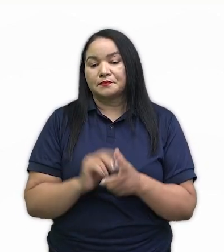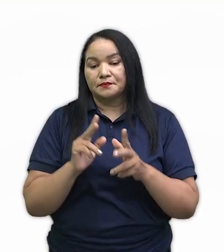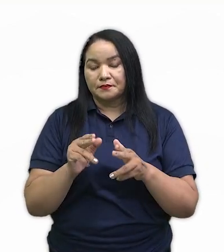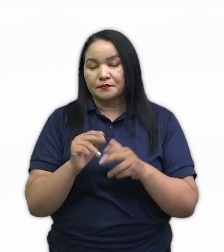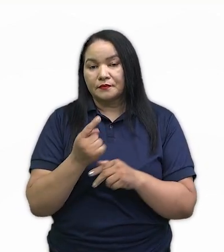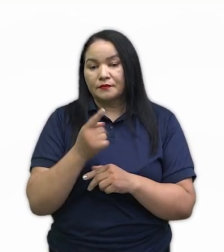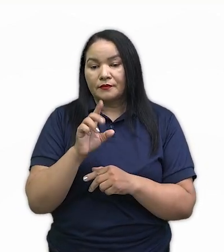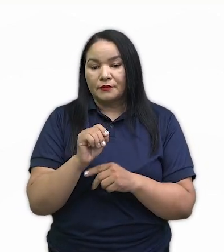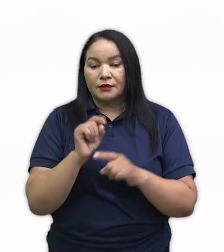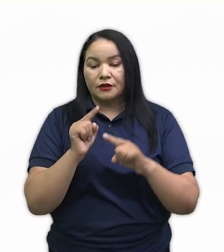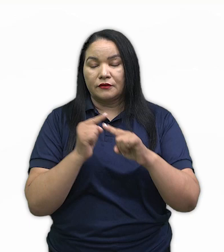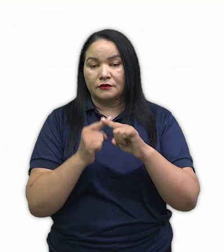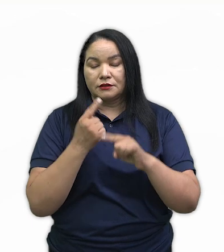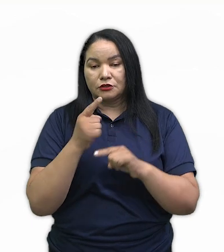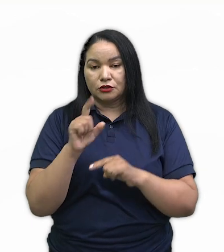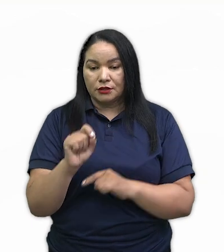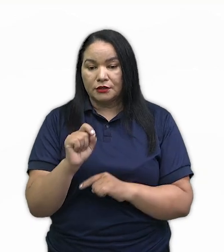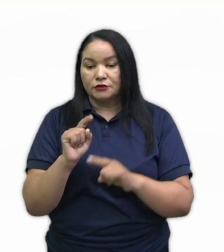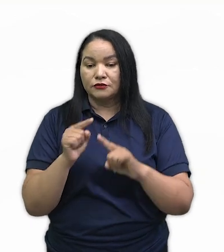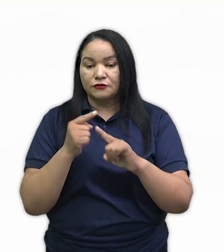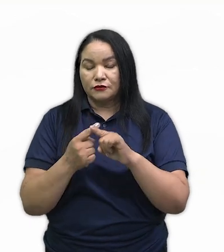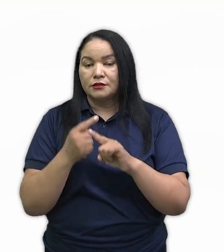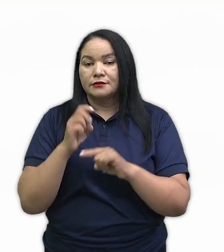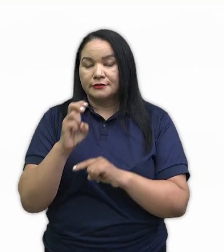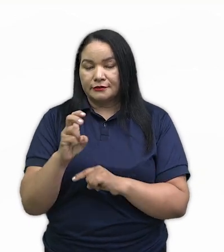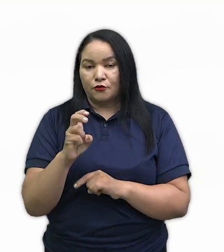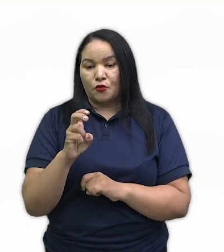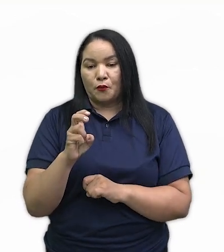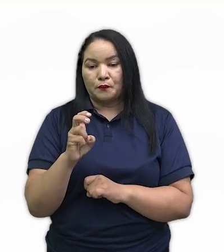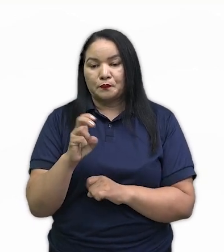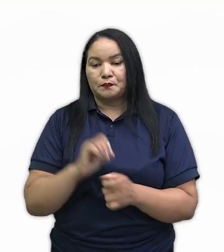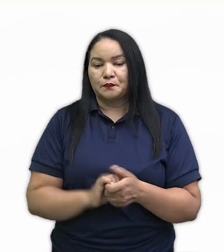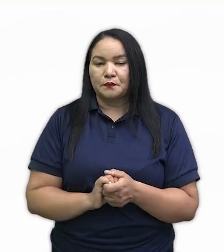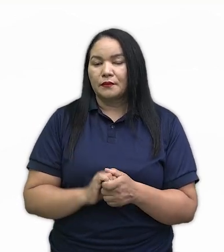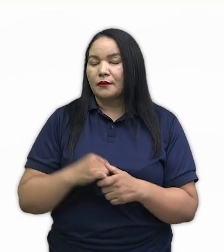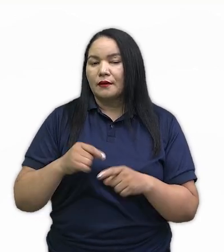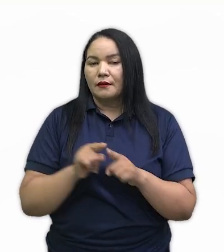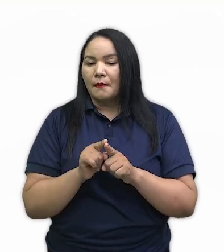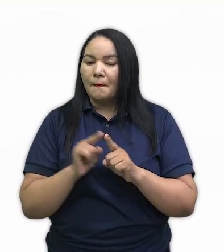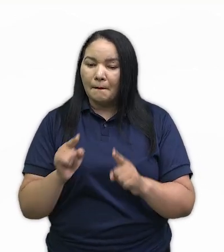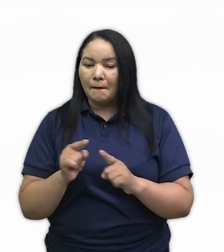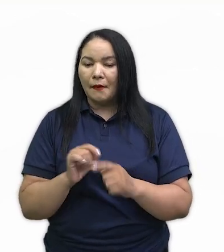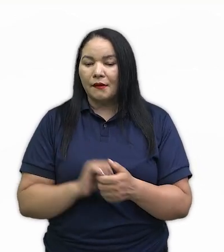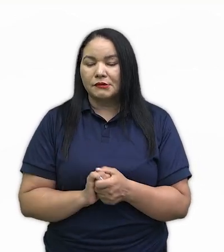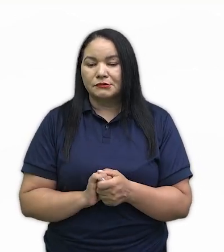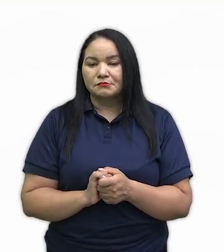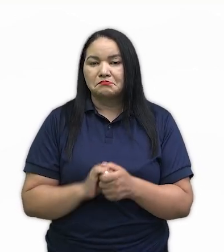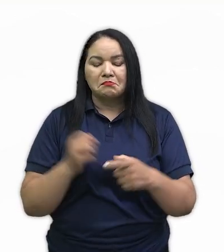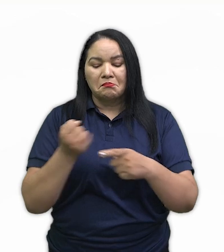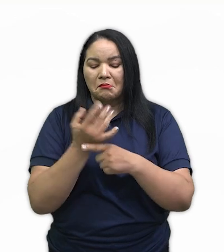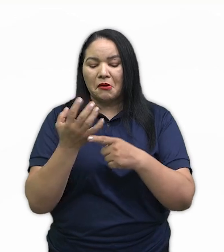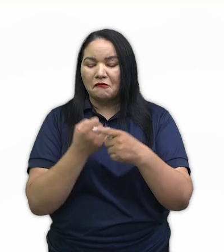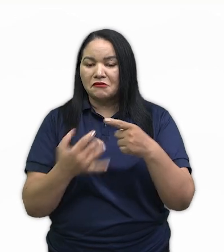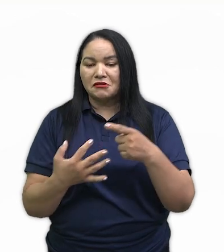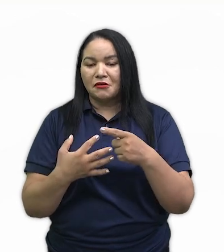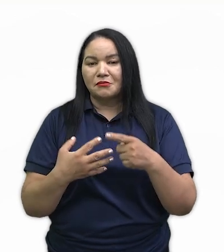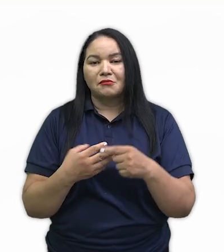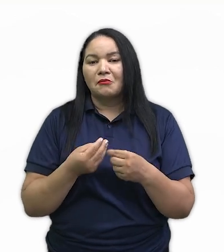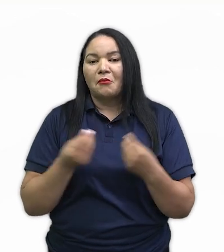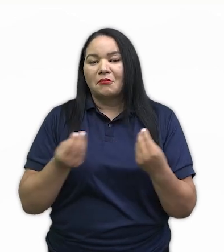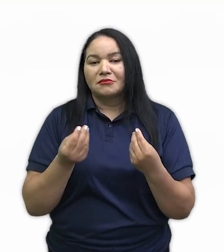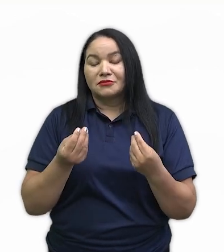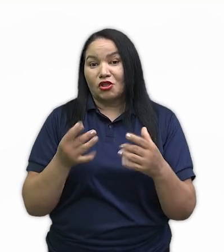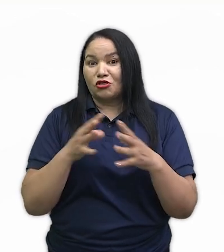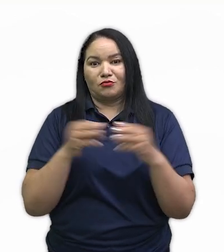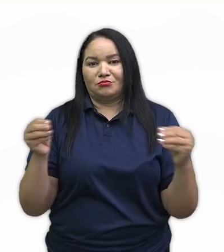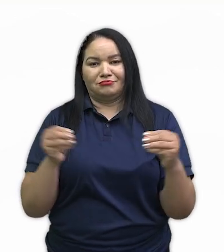10 vezes 10 vezes 5. Professor, para onde foi a fração? Foi para Nárnia,